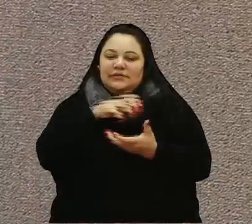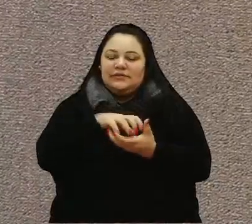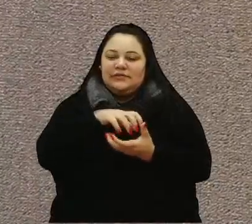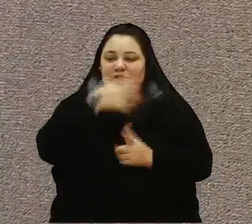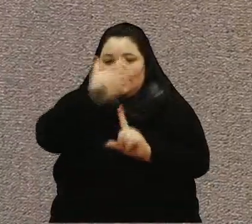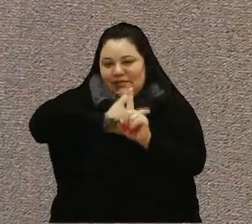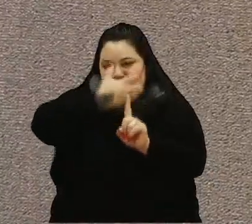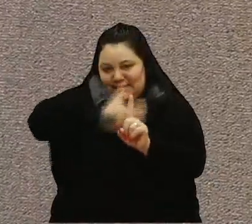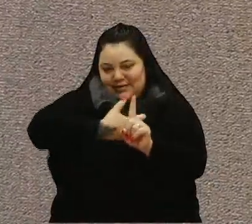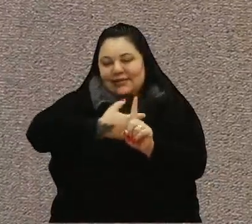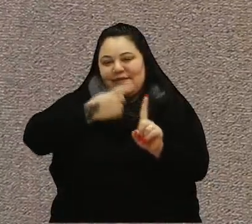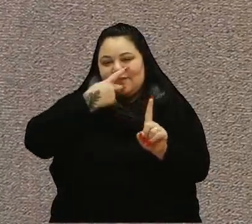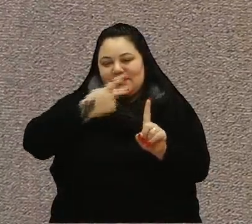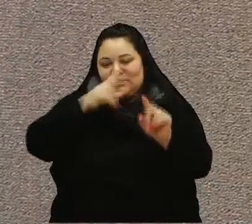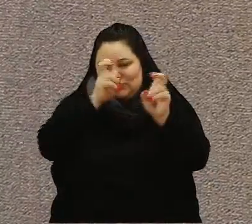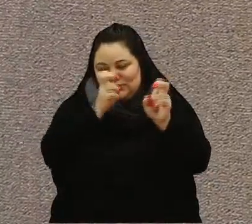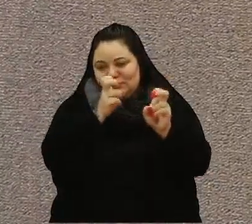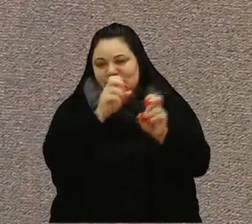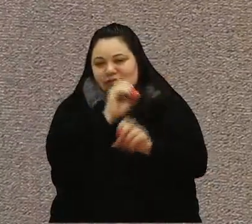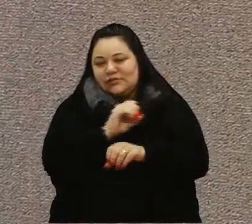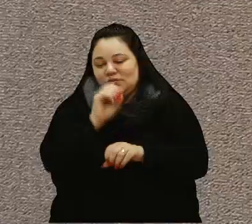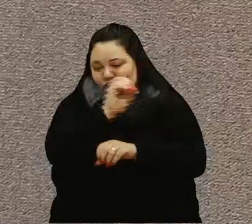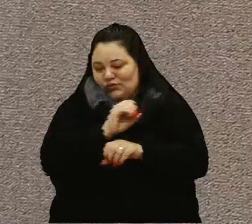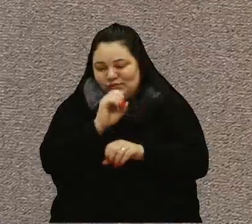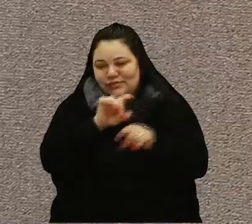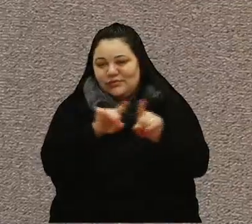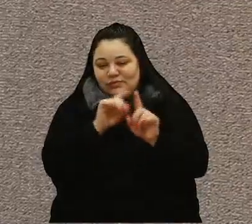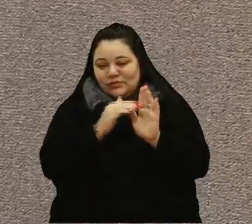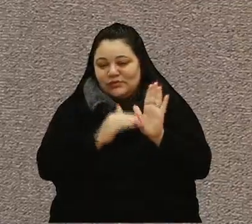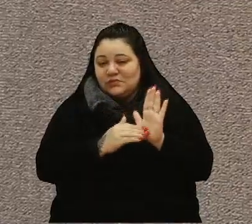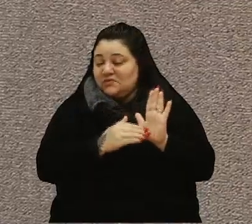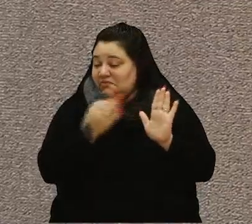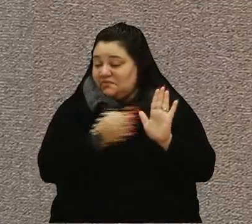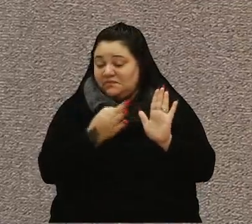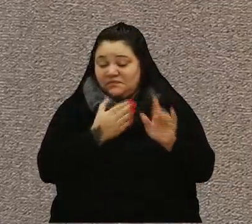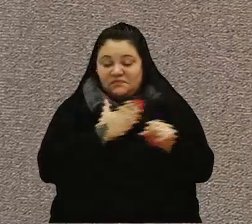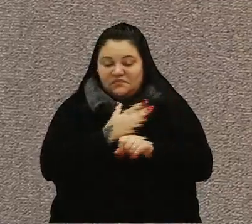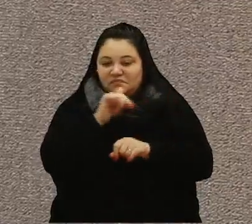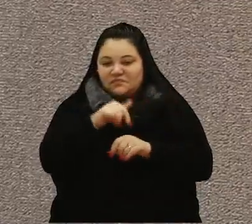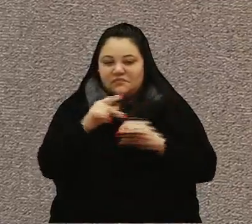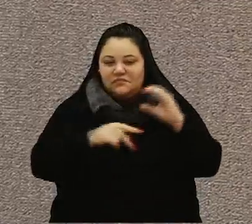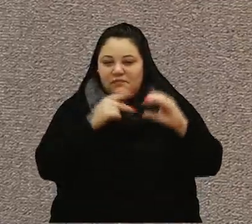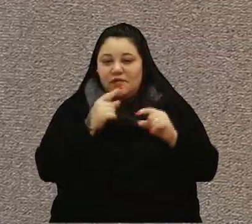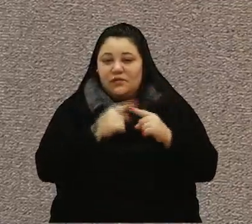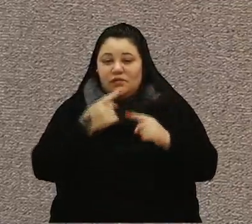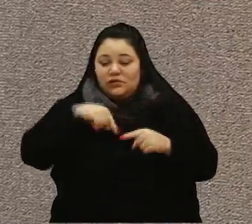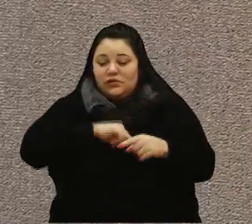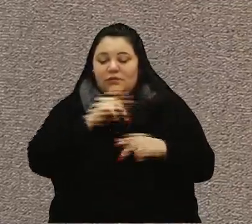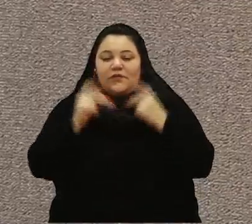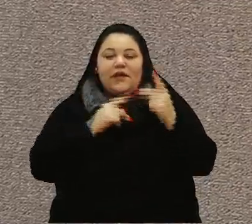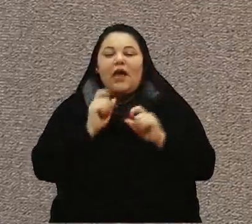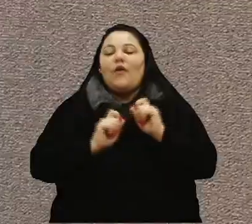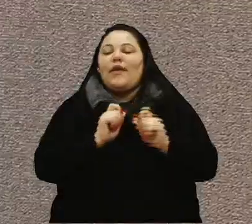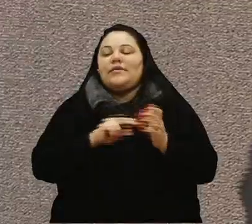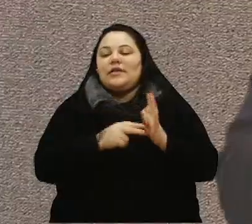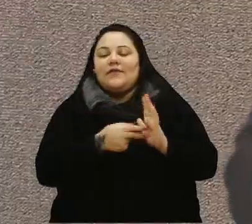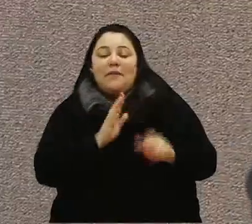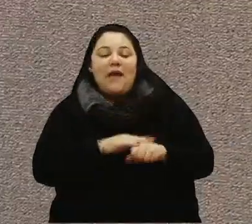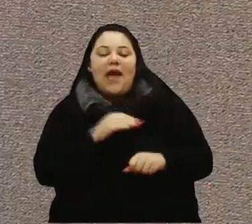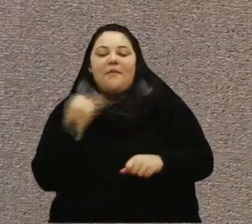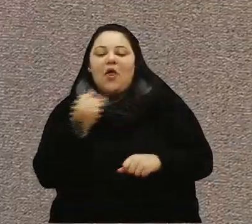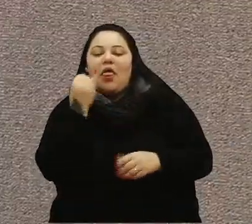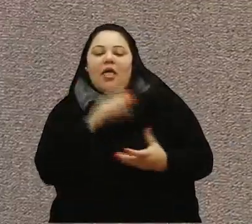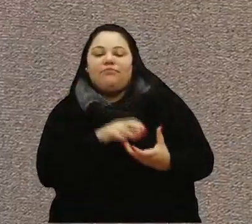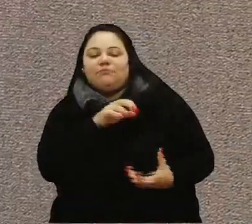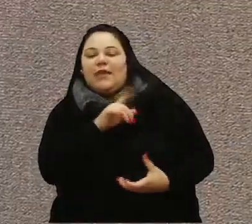sensacional, que é nada sobre nós sem nós, e que está perfeito aqui. Porque a gente vai dizer o que é o mais importante para o idoso. É